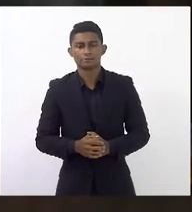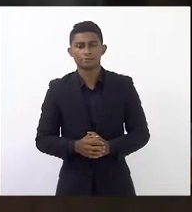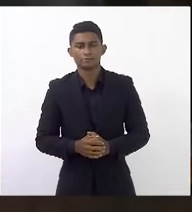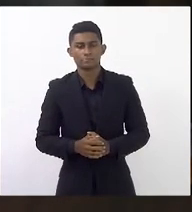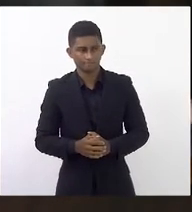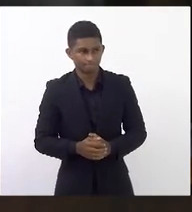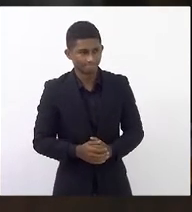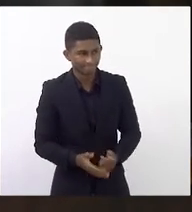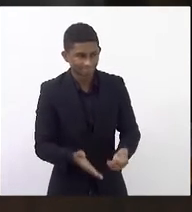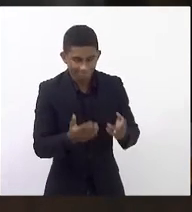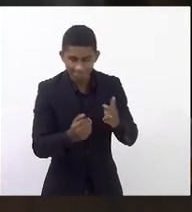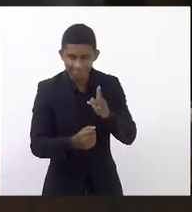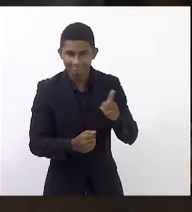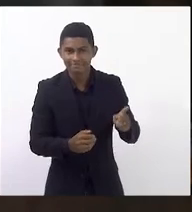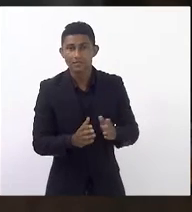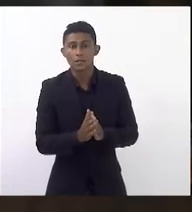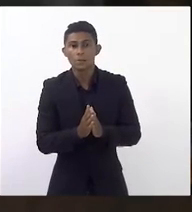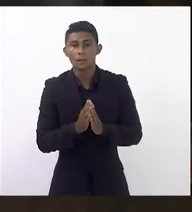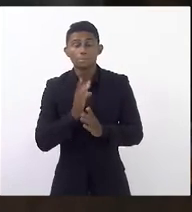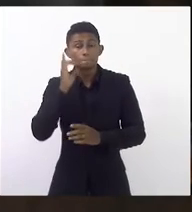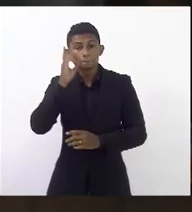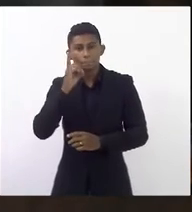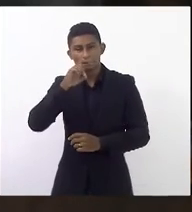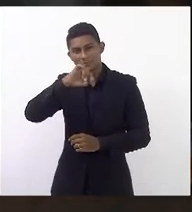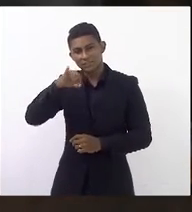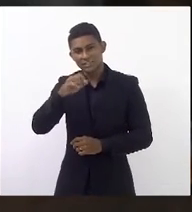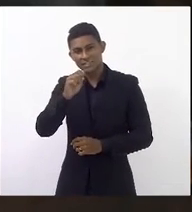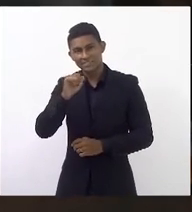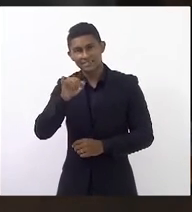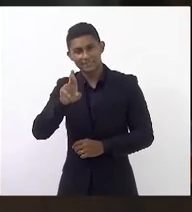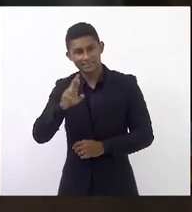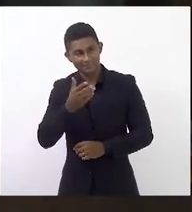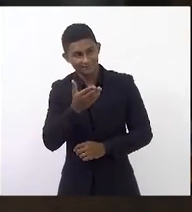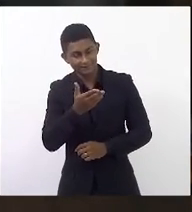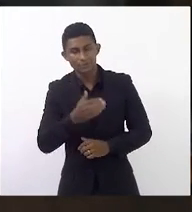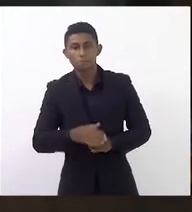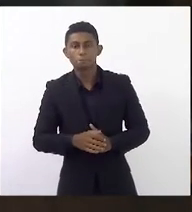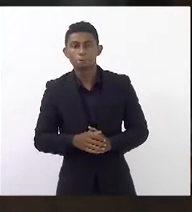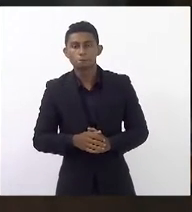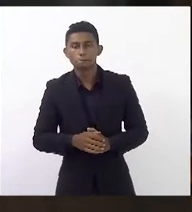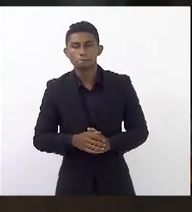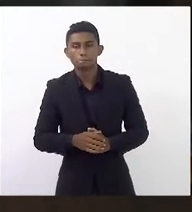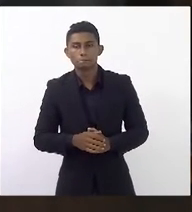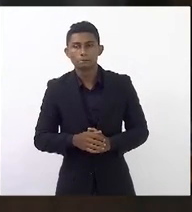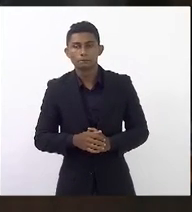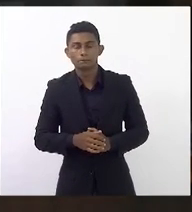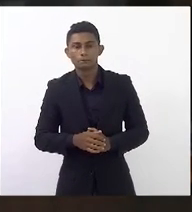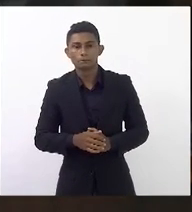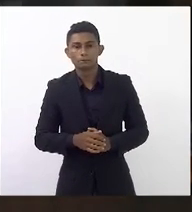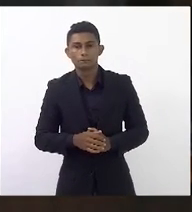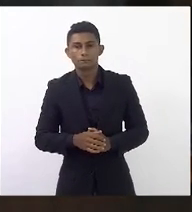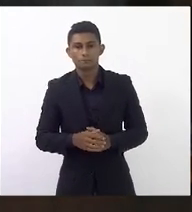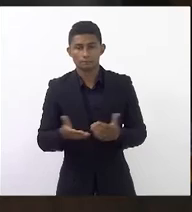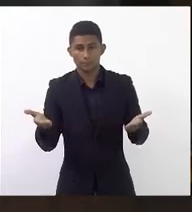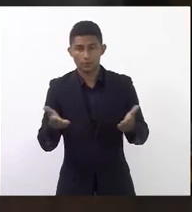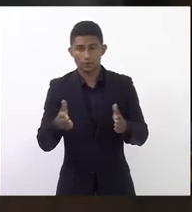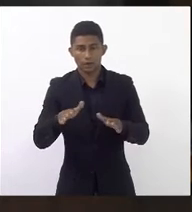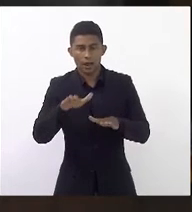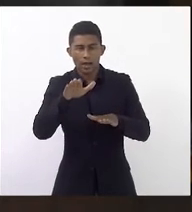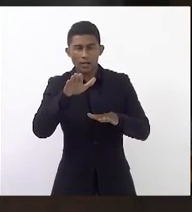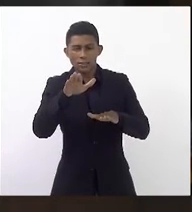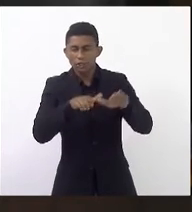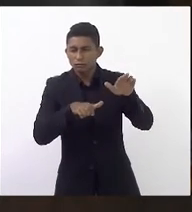Senhor presidente, deputado Jair Bittencourt. Inicio então a chamada dos